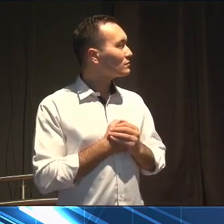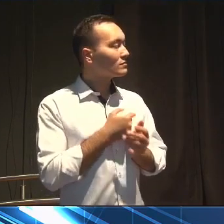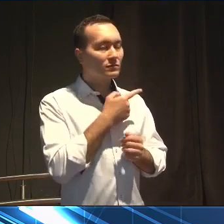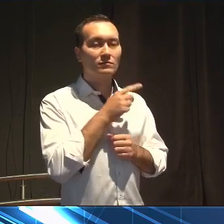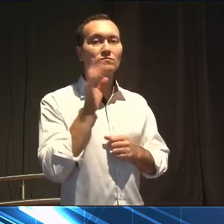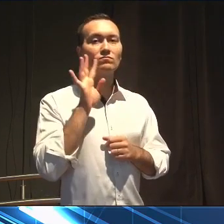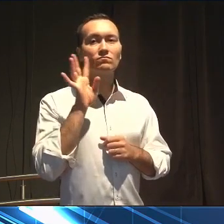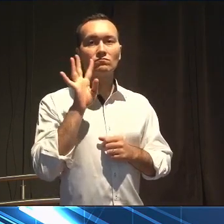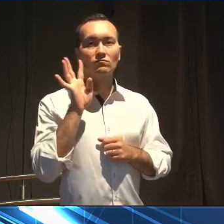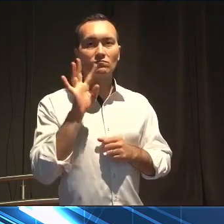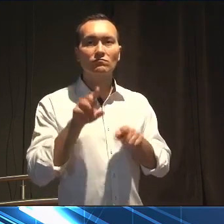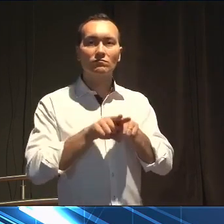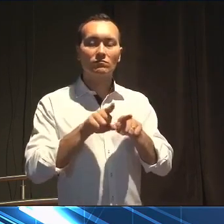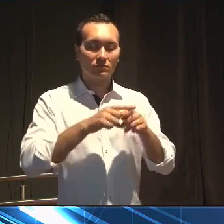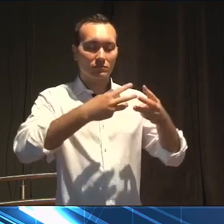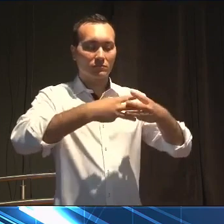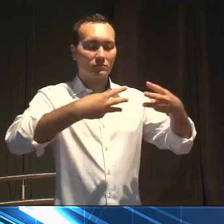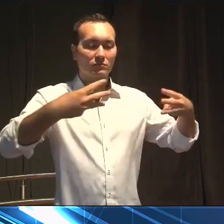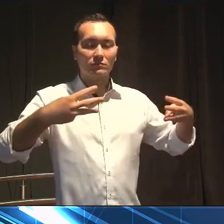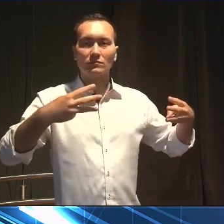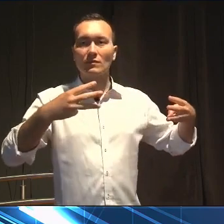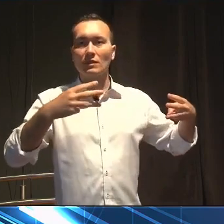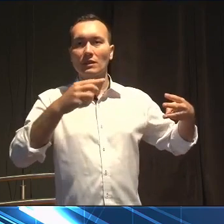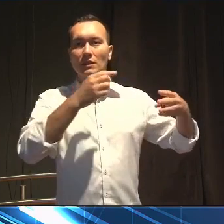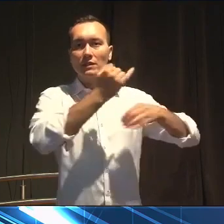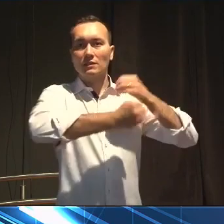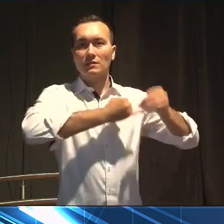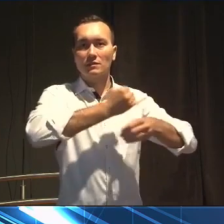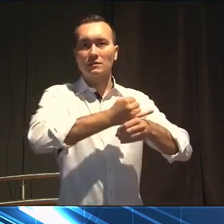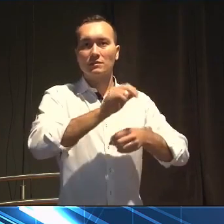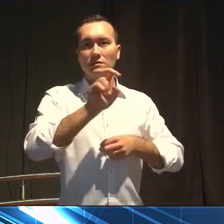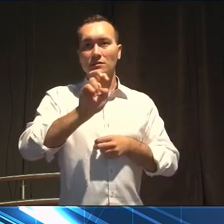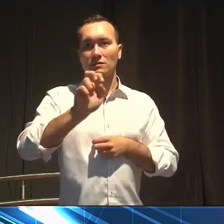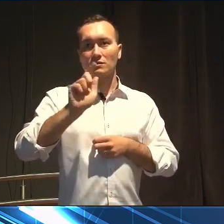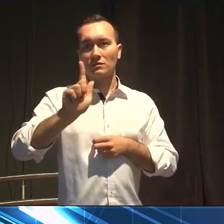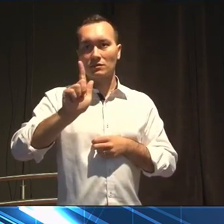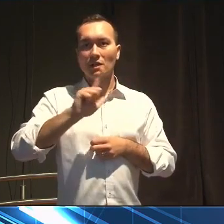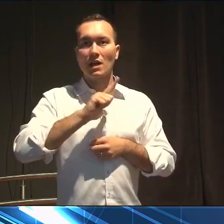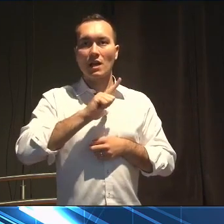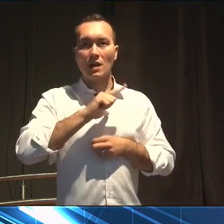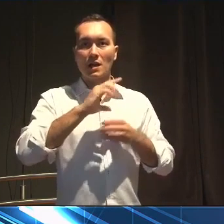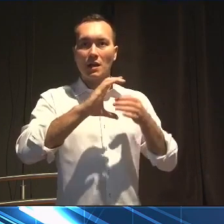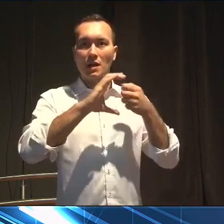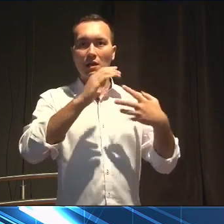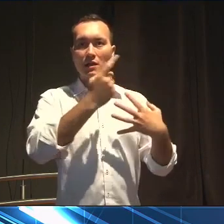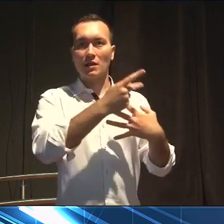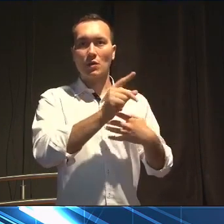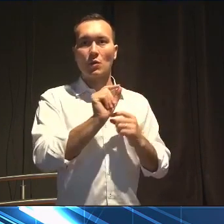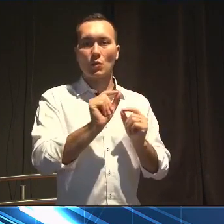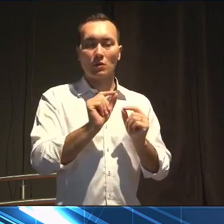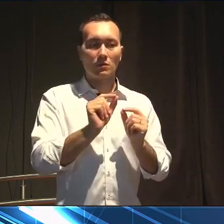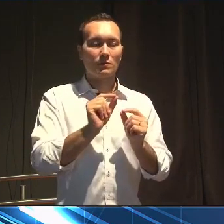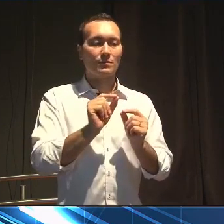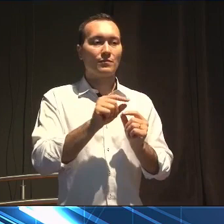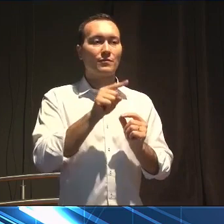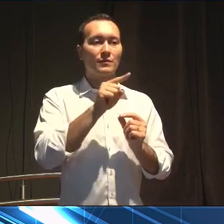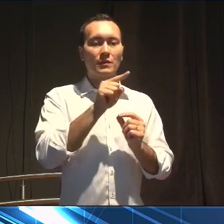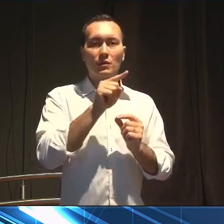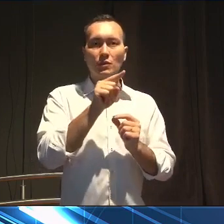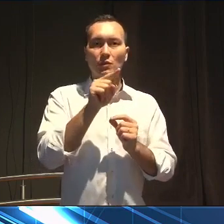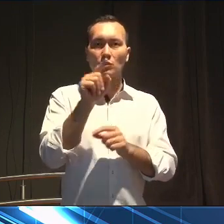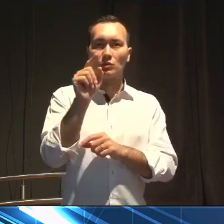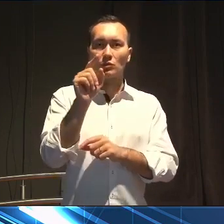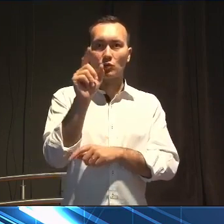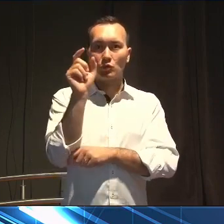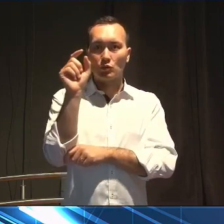Vitão falou da rede 5G, né. Rede 5G tem uma característica muito específica, que as antenas cobrem uma área menor. Então eu preciso ter